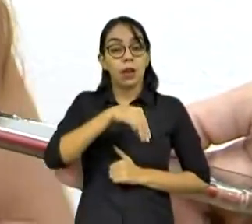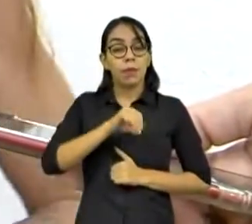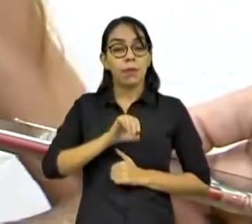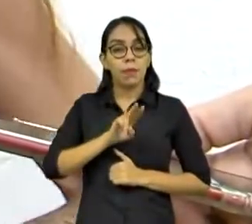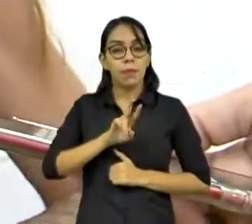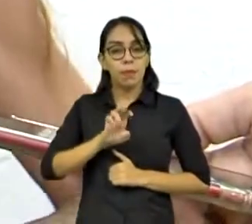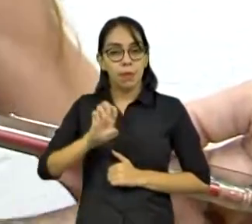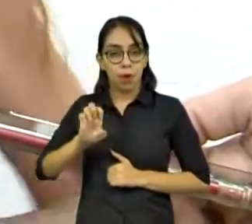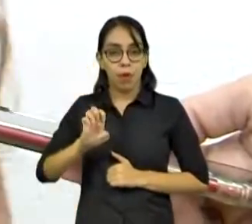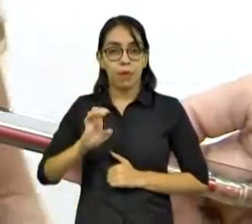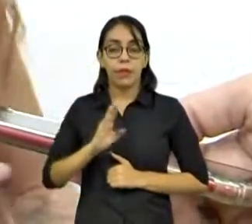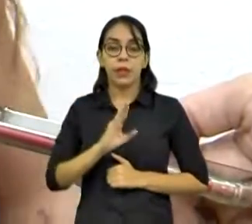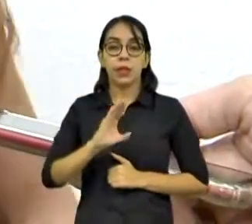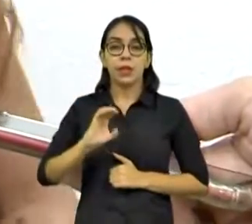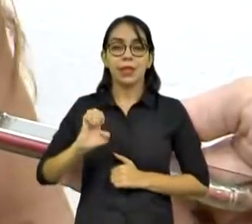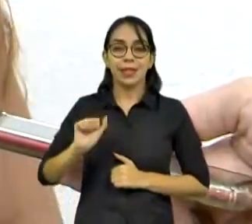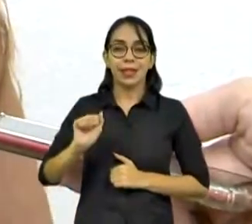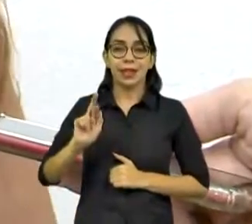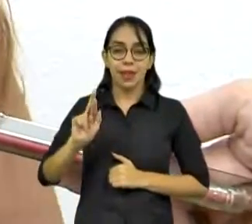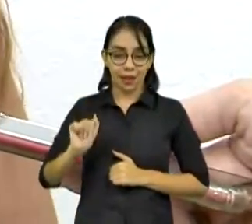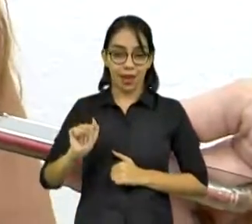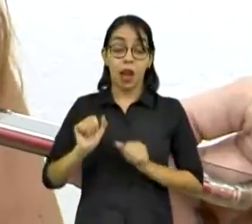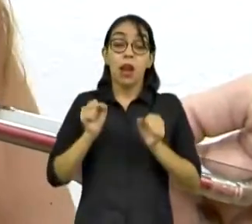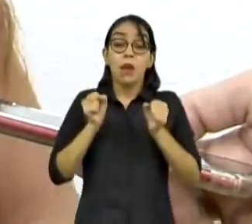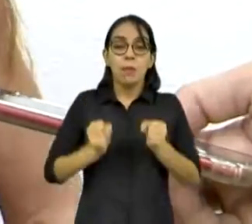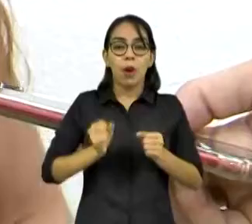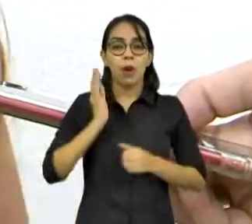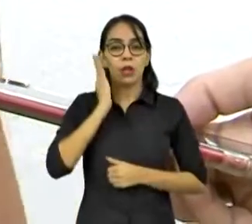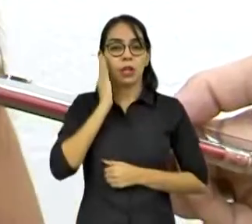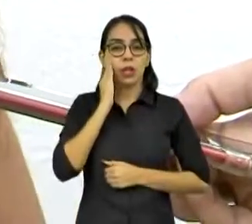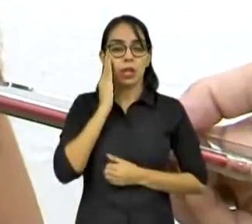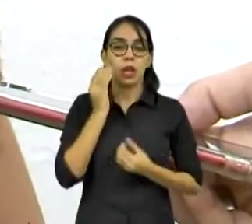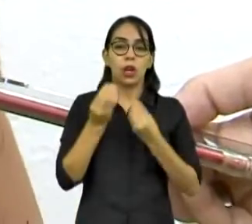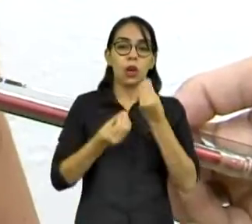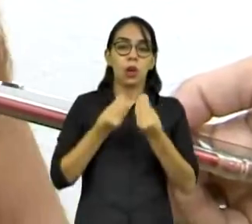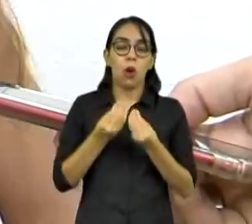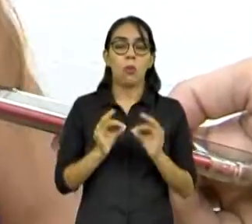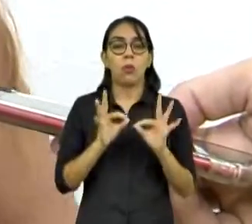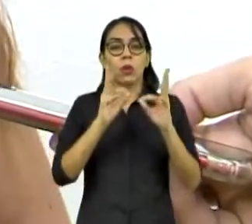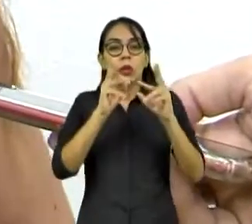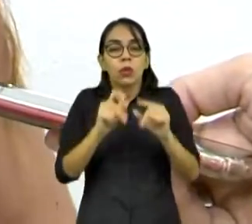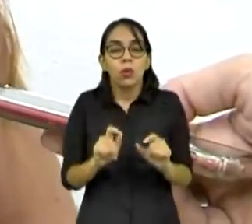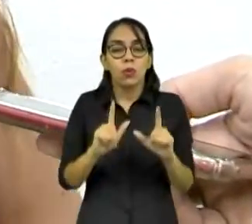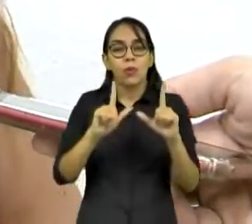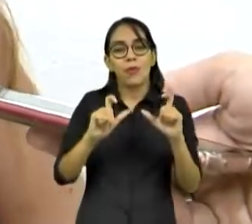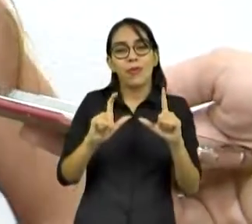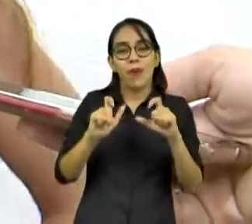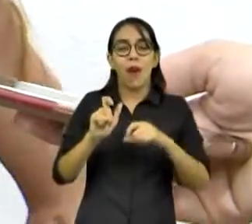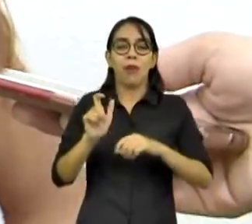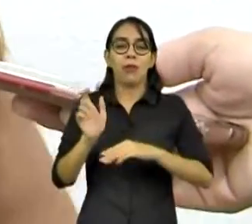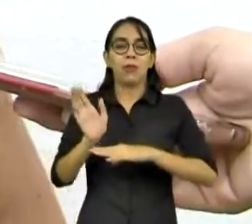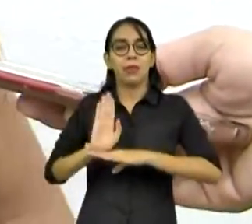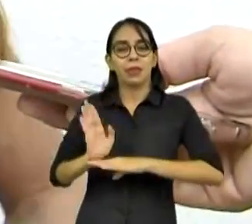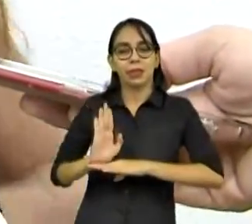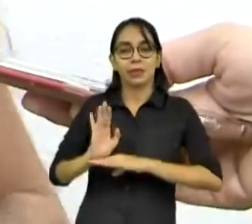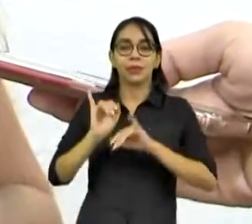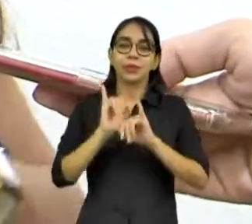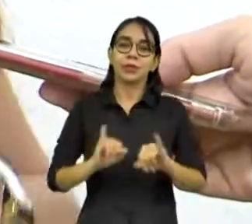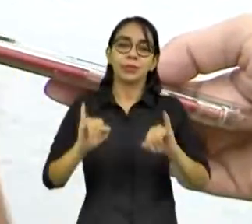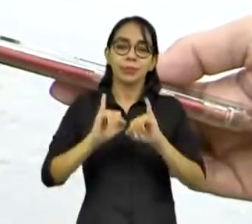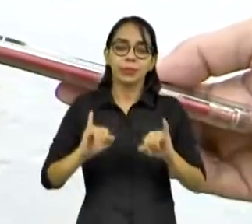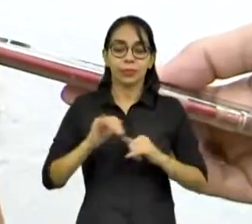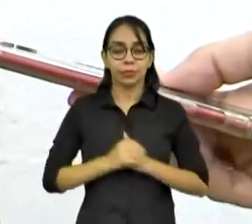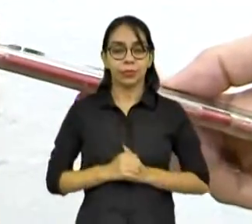www.moveceara.com.br e lá tem tudo o que está acontecendo no Move. Nós temos as fotos, nós temos os vídeos, nós temos as notícias referentes a